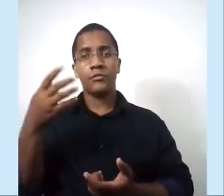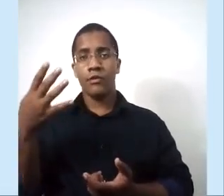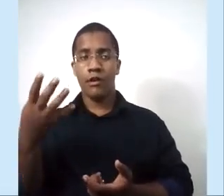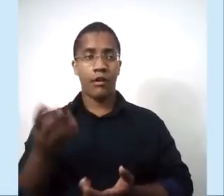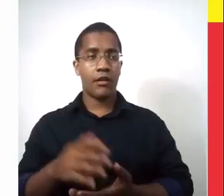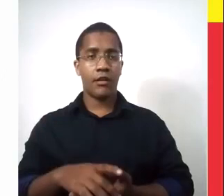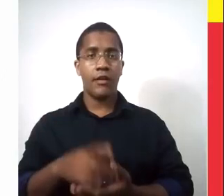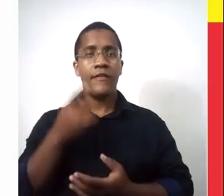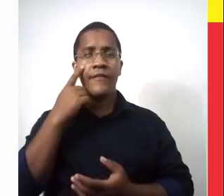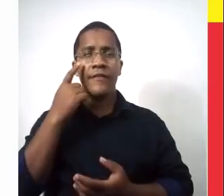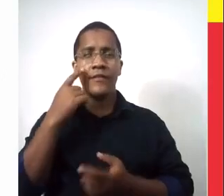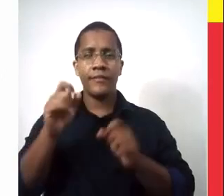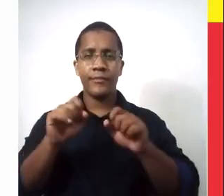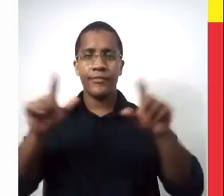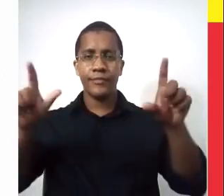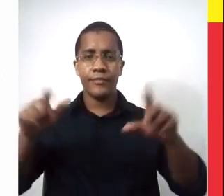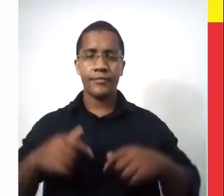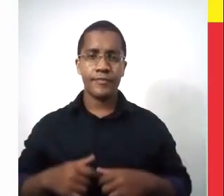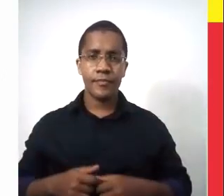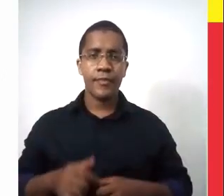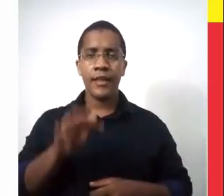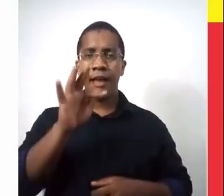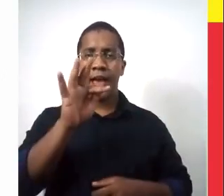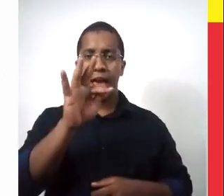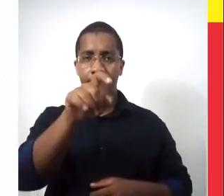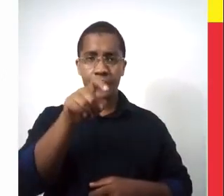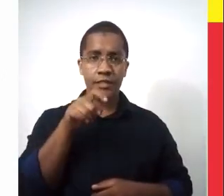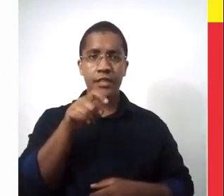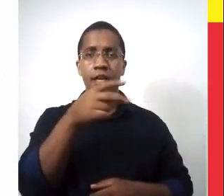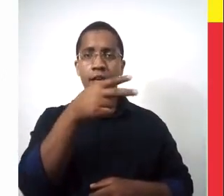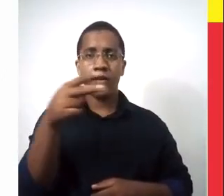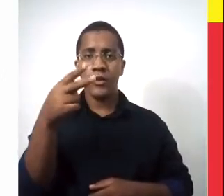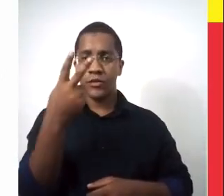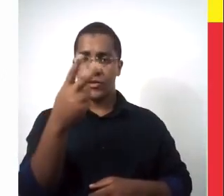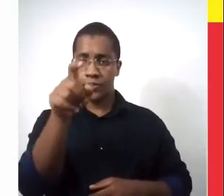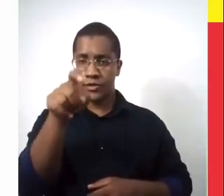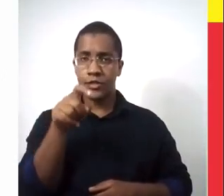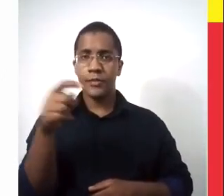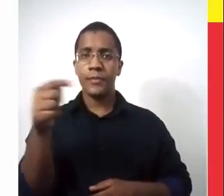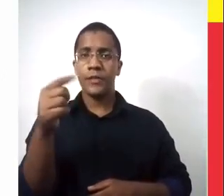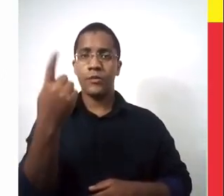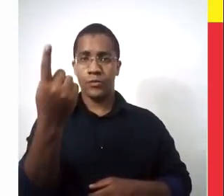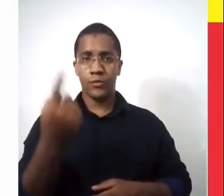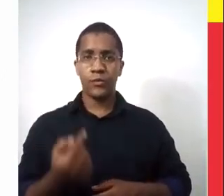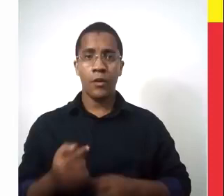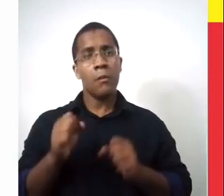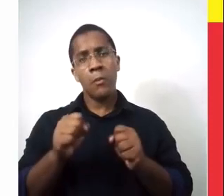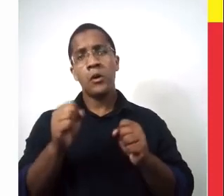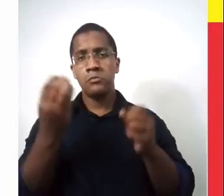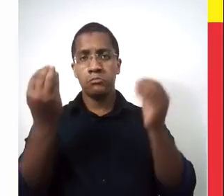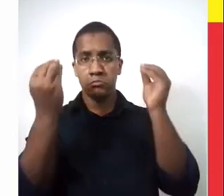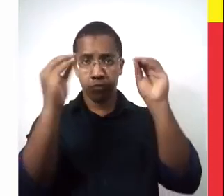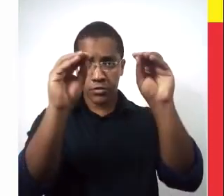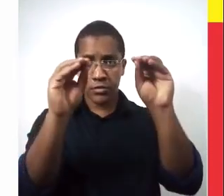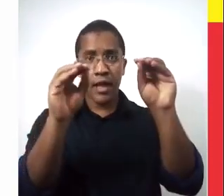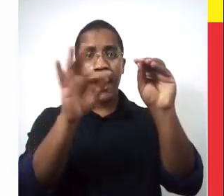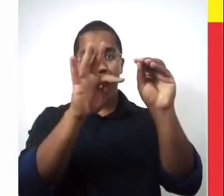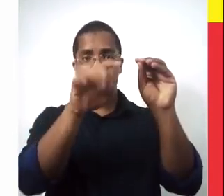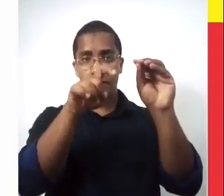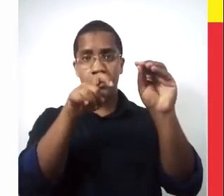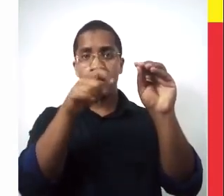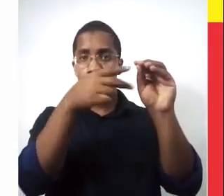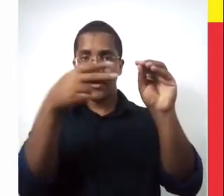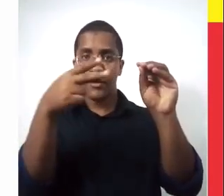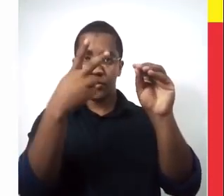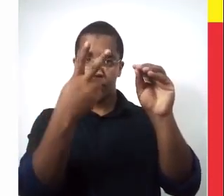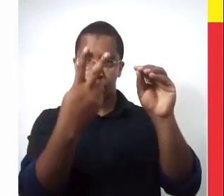aí na tela que ó, f de x é igual a 2x menos 1. É uma representação. A gente pode falar assim, f de x é igual